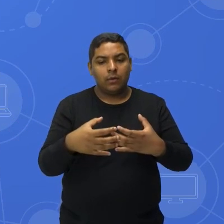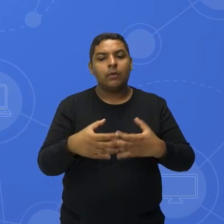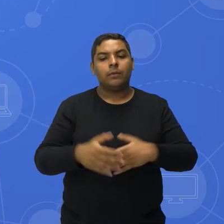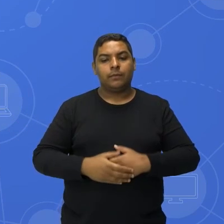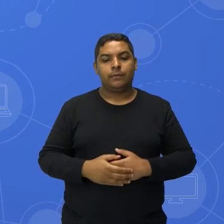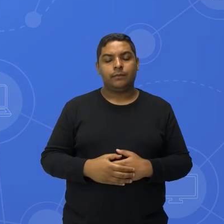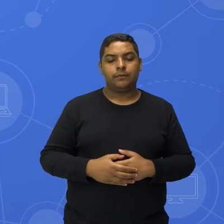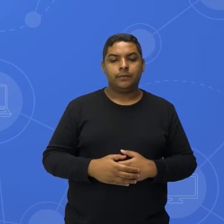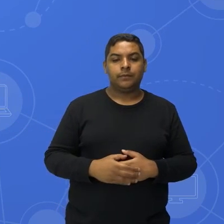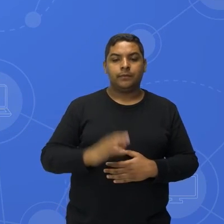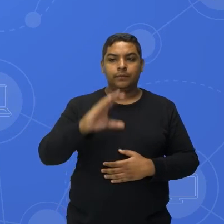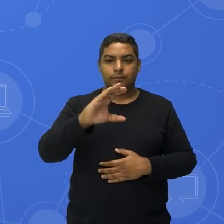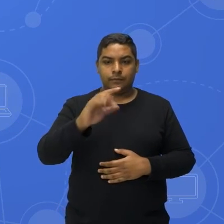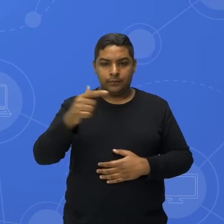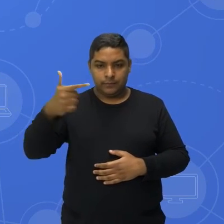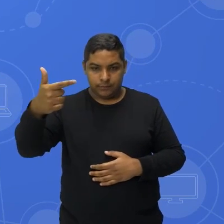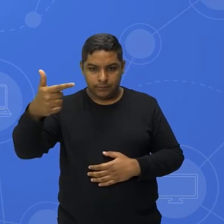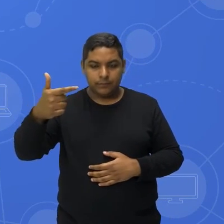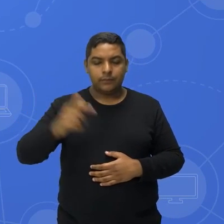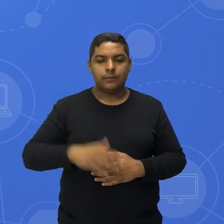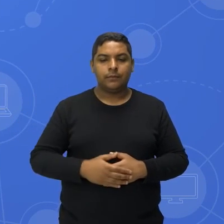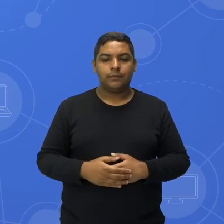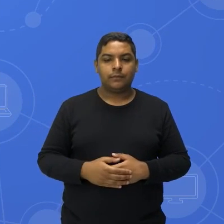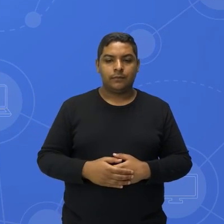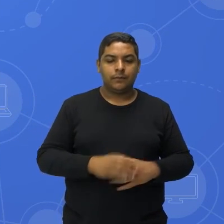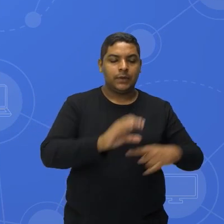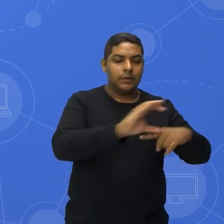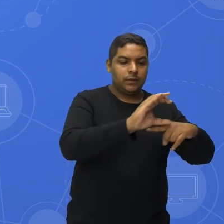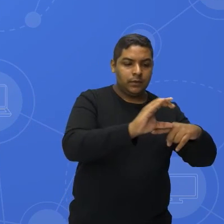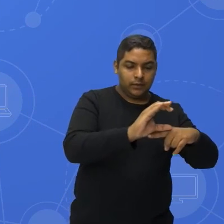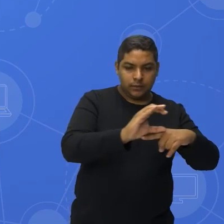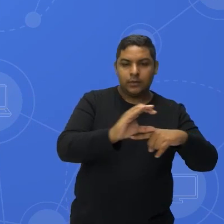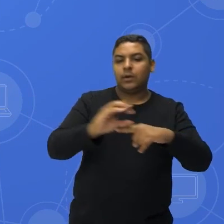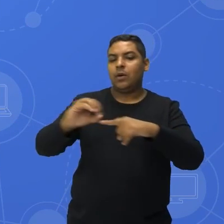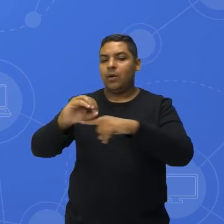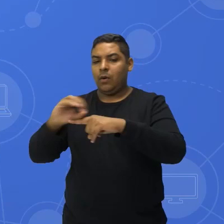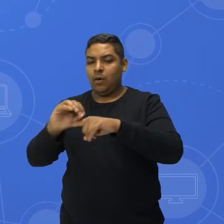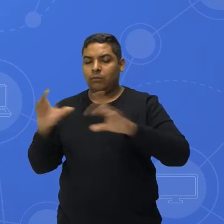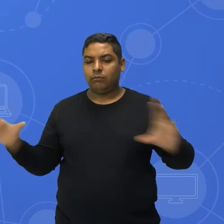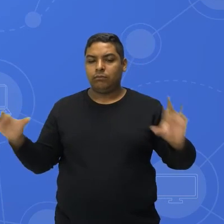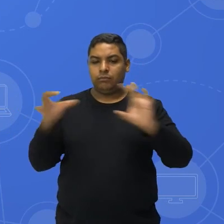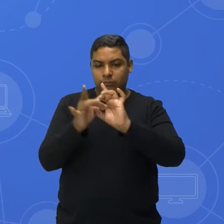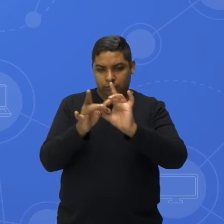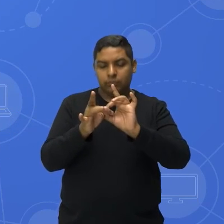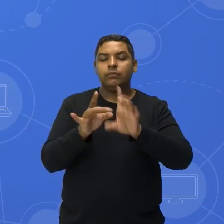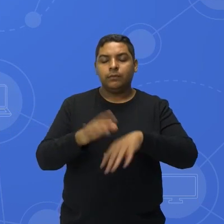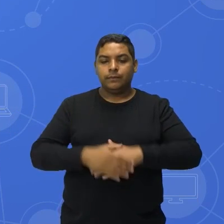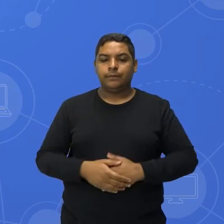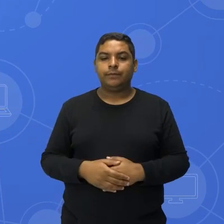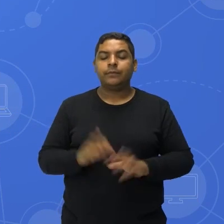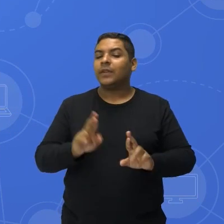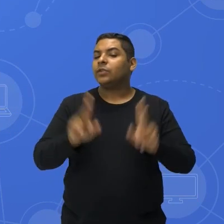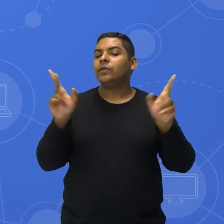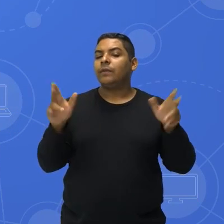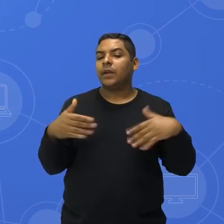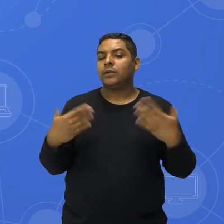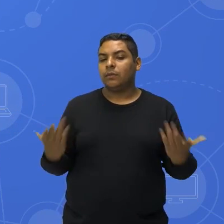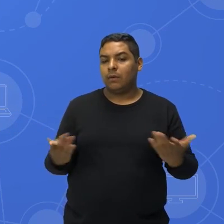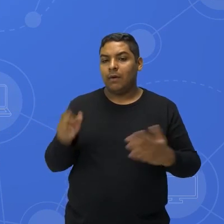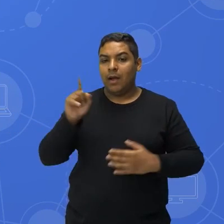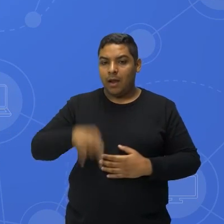né, carbono ligado ao oxigênio por uma dupla ligação. E a diferença entre essas duas funções oxigenadas